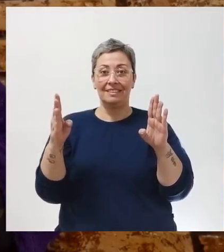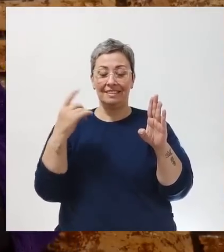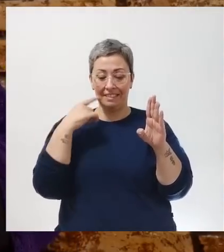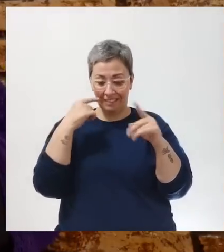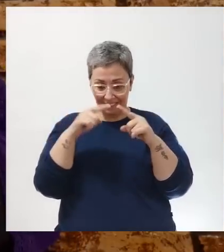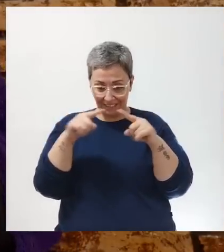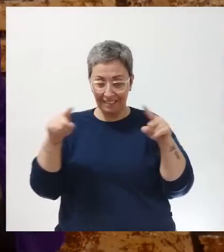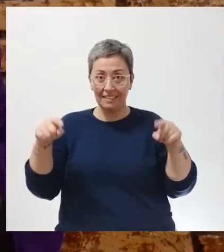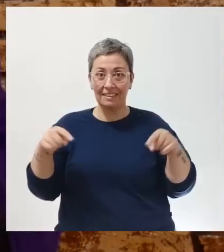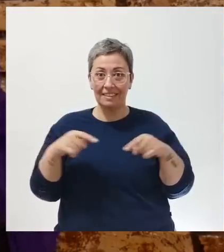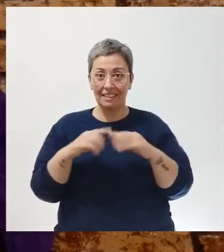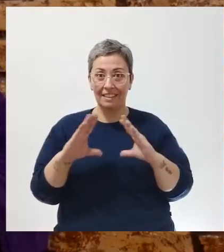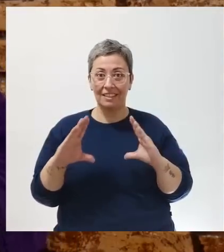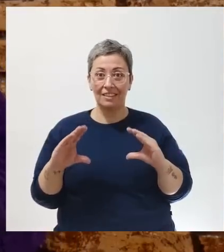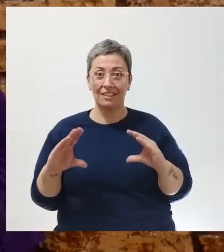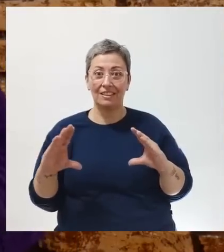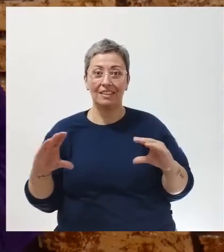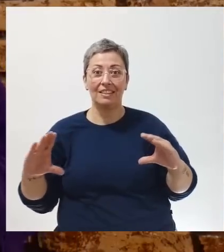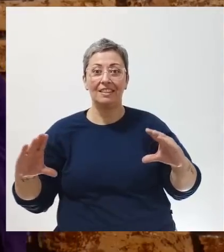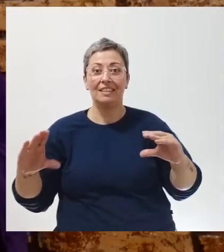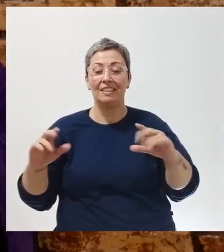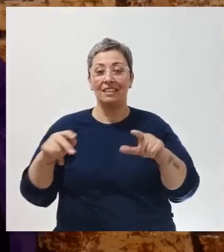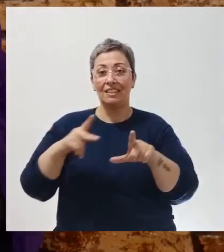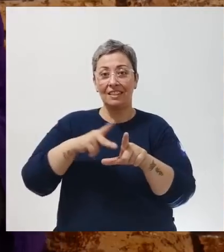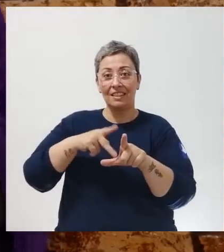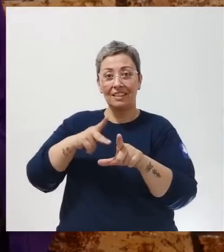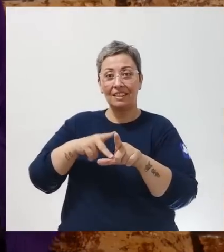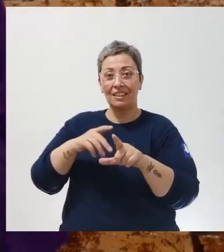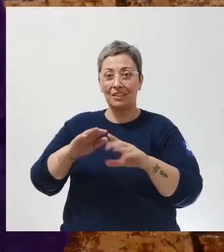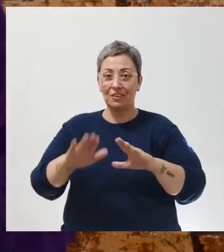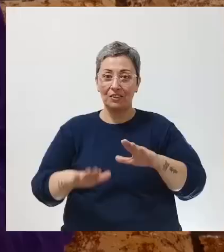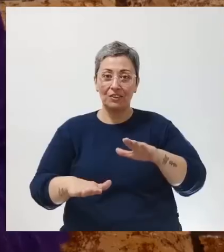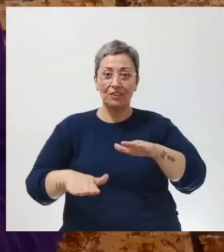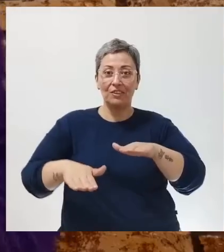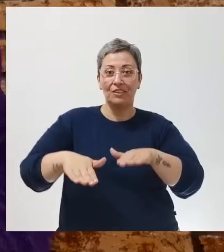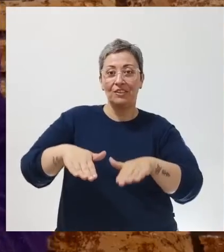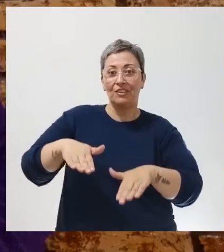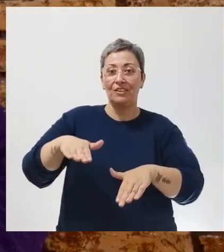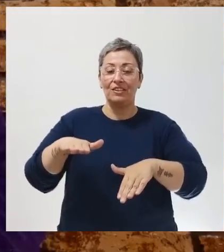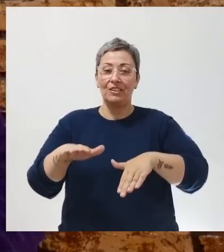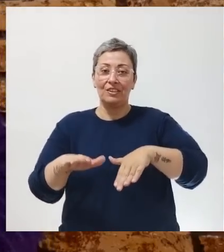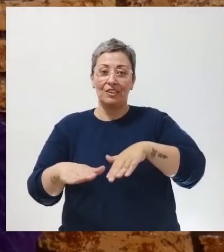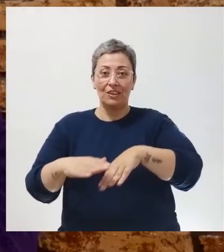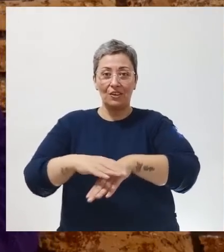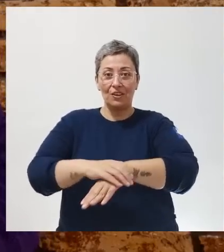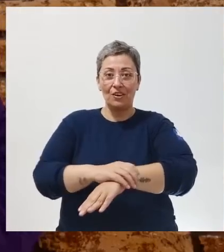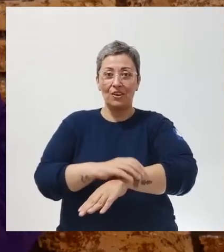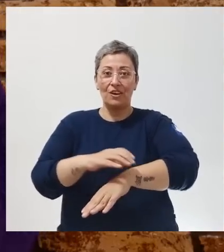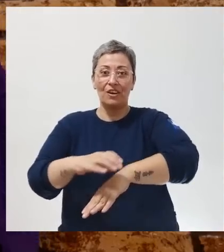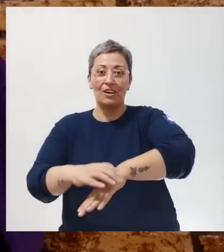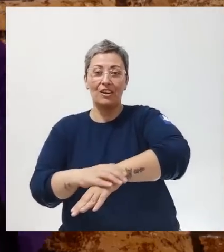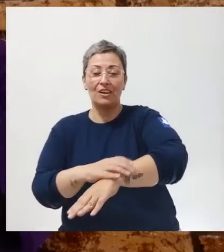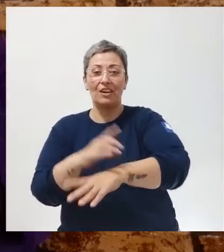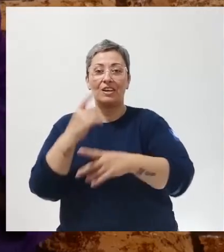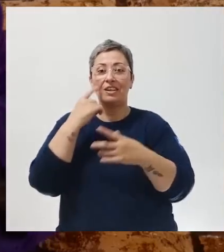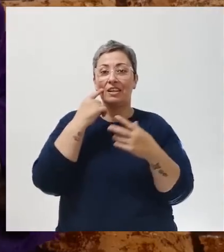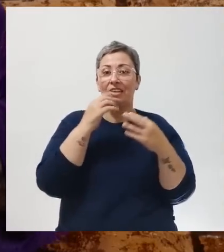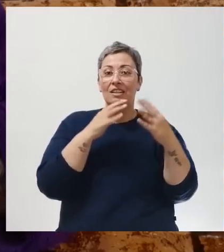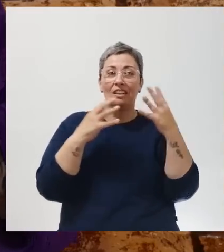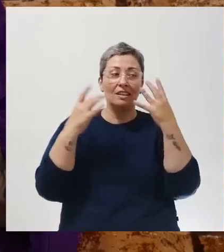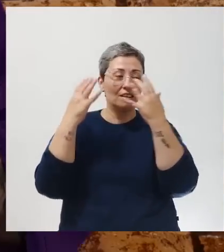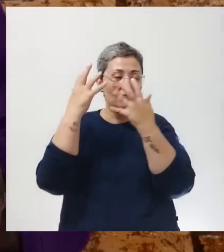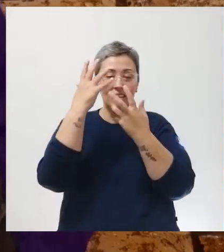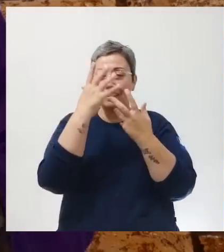Na sala acolchoada, os pés do rei afundavam até o tornozelo, o olhar